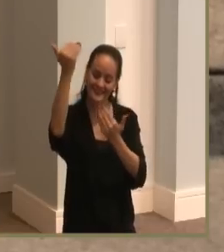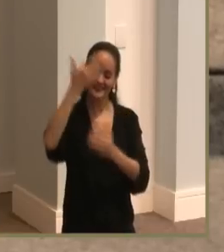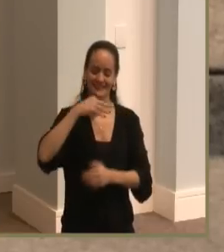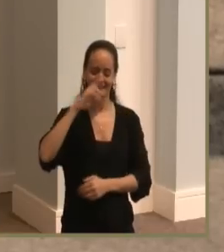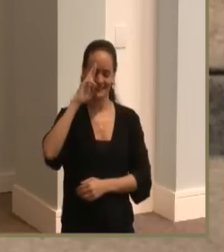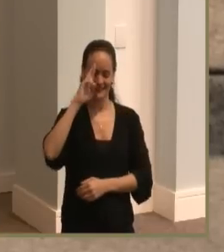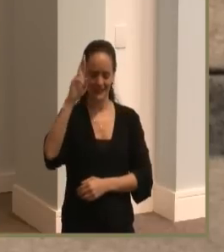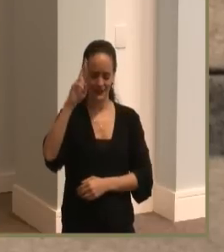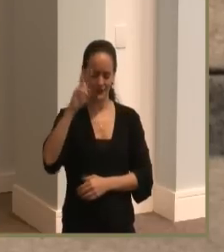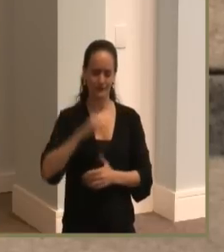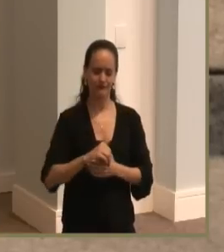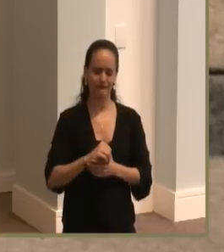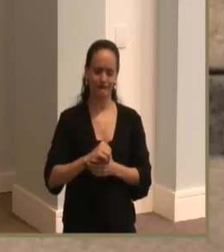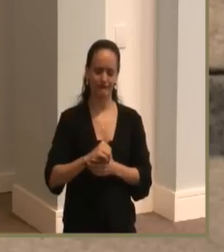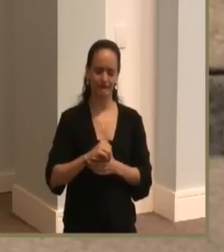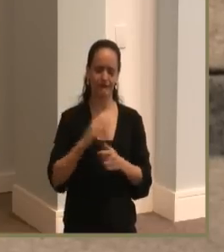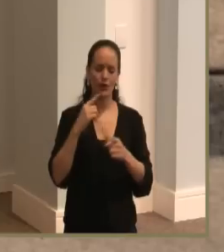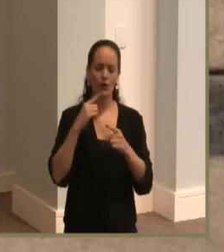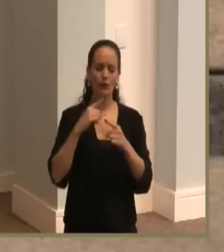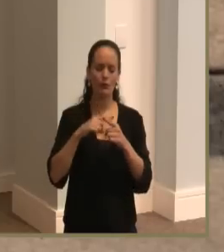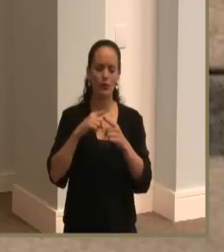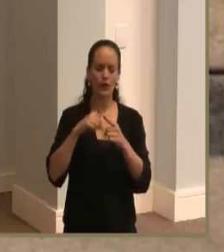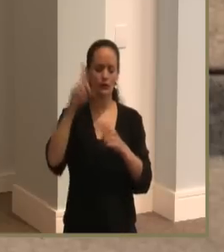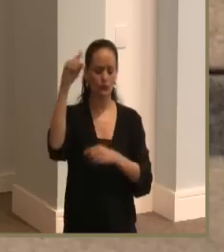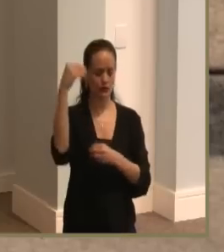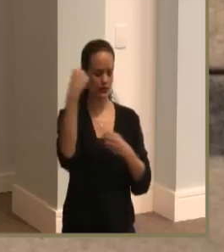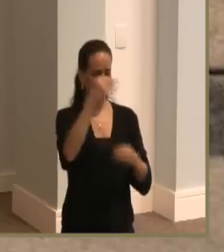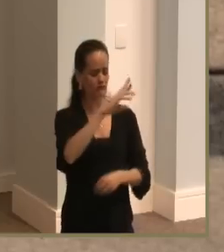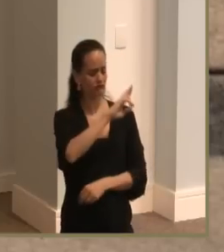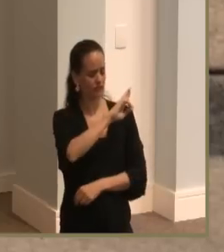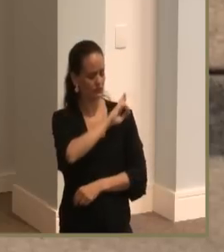tens confiado à tua igreja